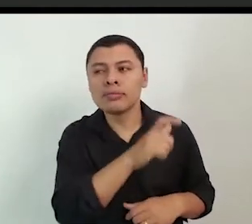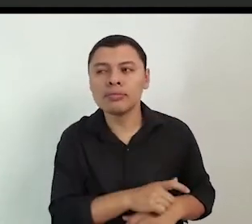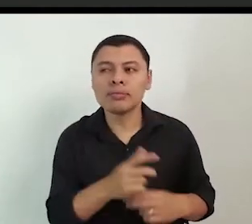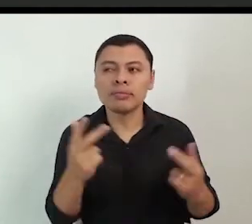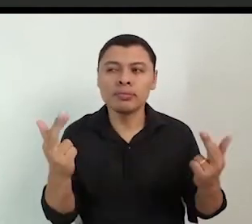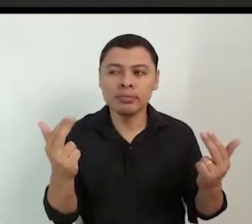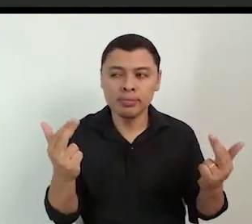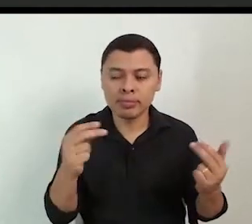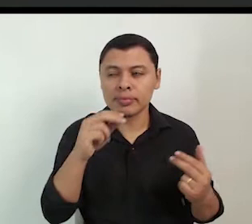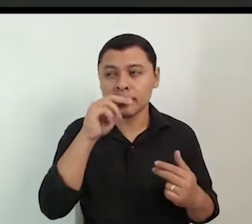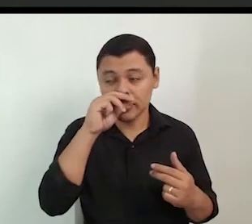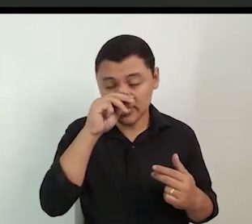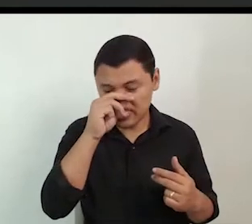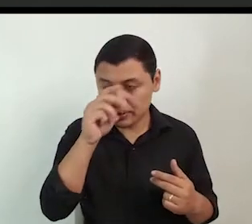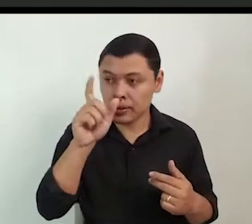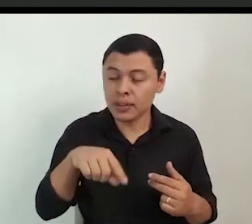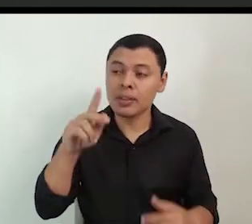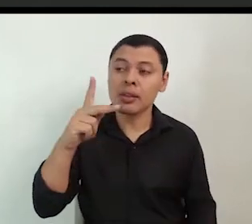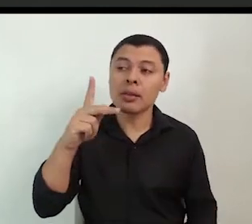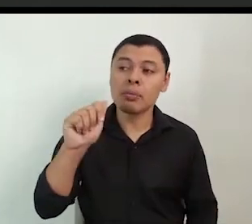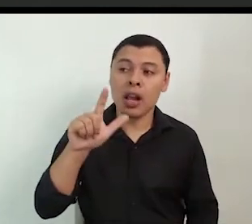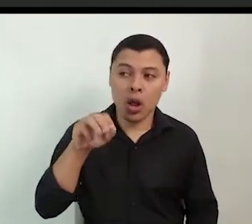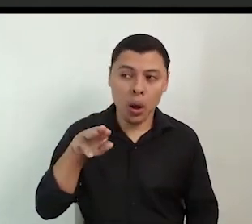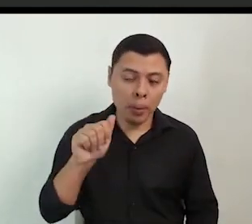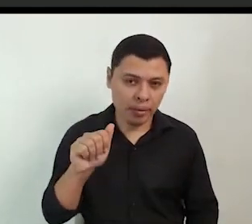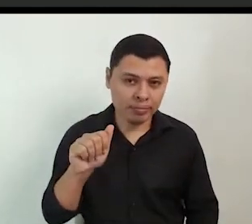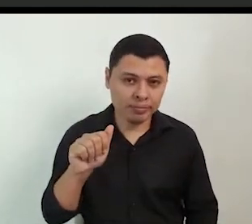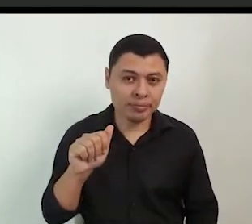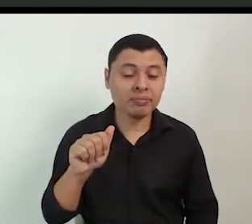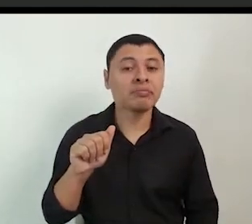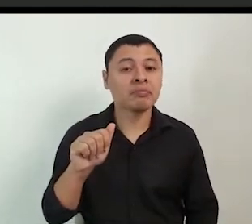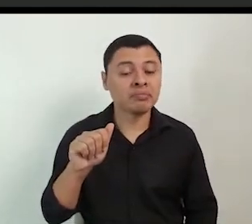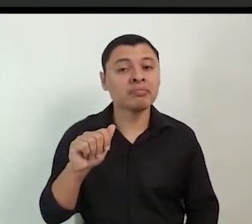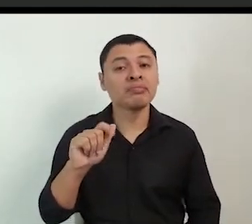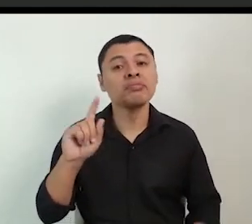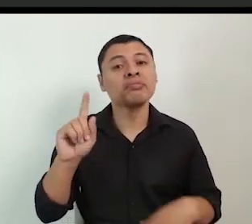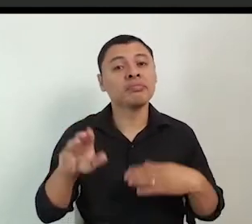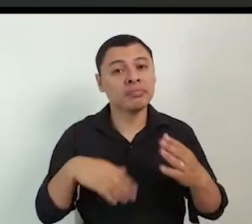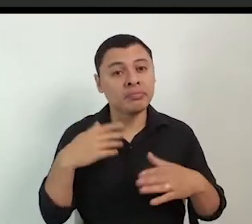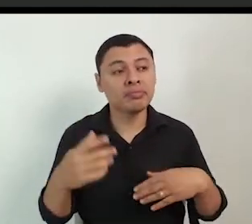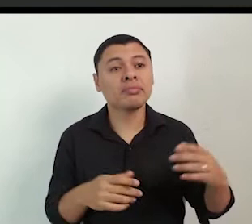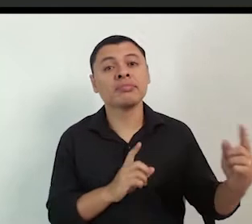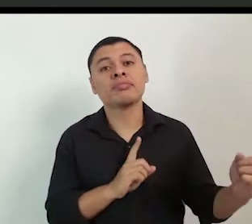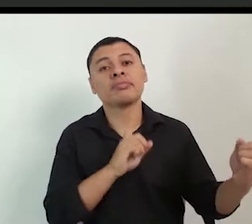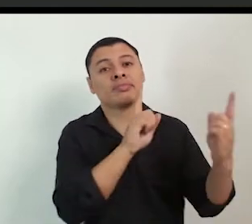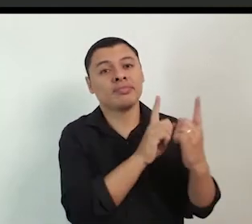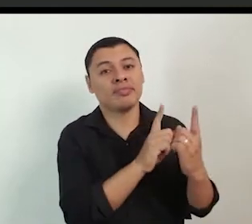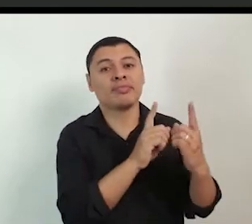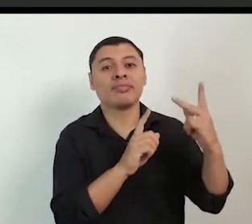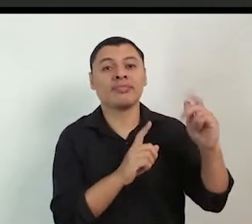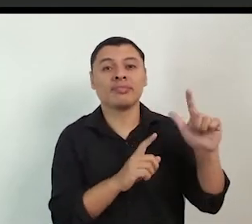com o seu, que é a Paloma. E aí, quando a Paloma e eu tivemos a